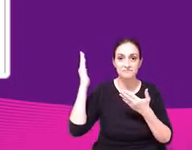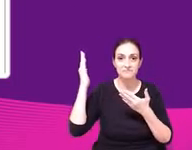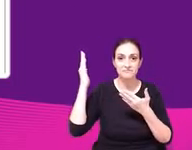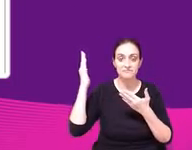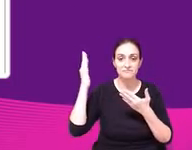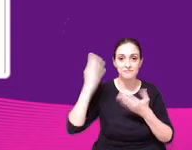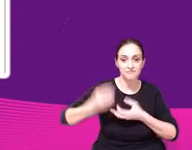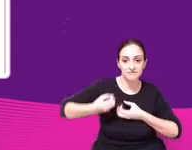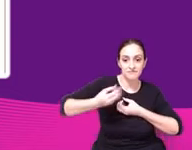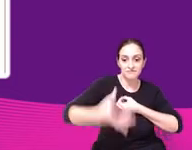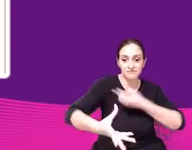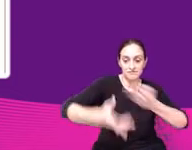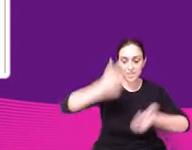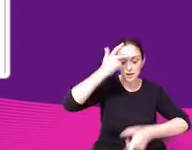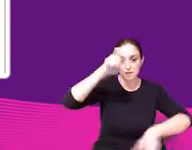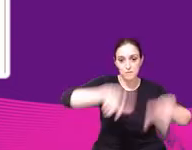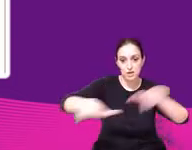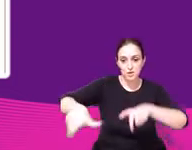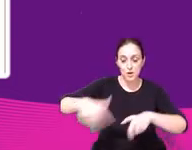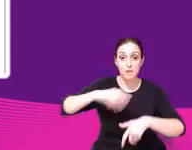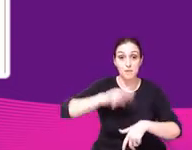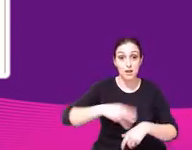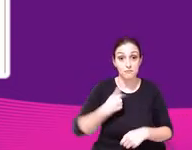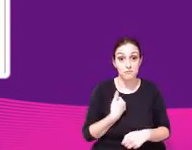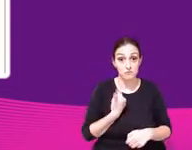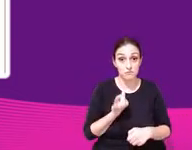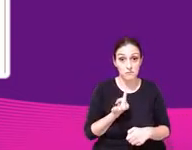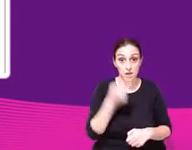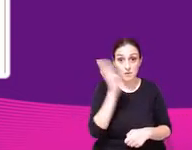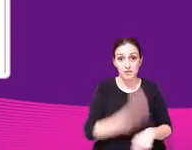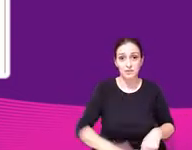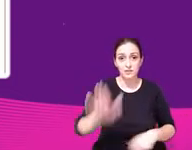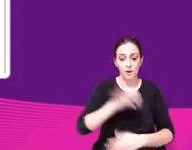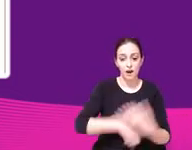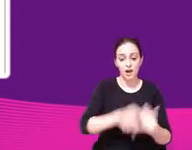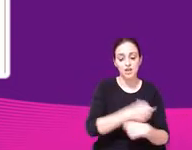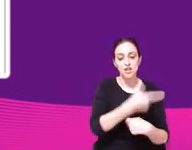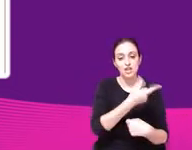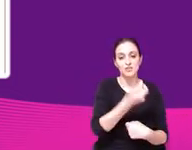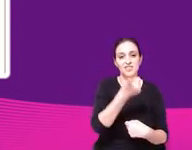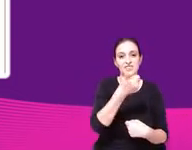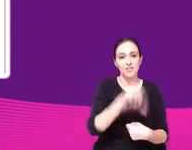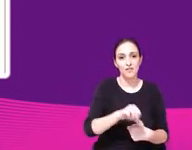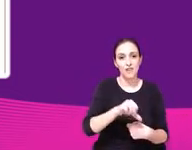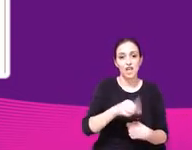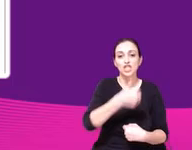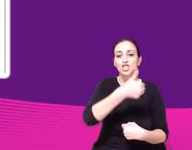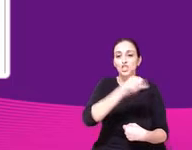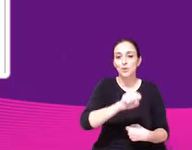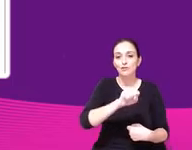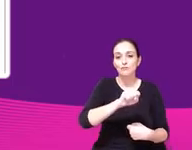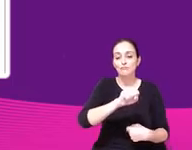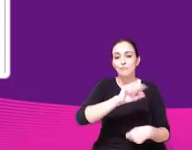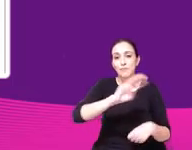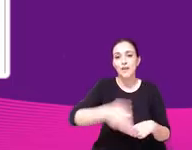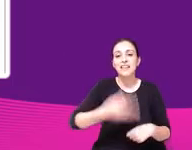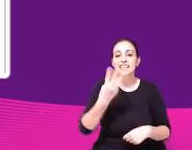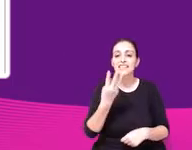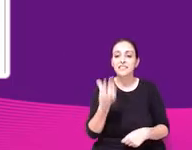doadores por milhão de população. No Brasil, em 2019, 18 por milhão. 36 na região